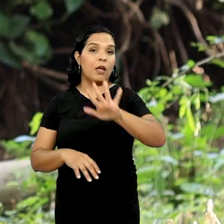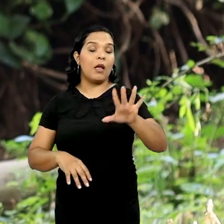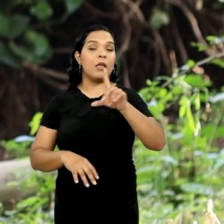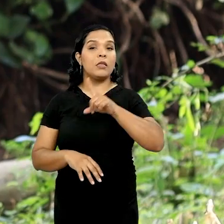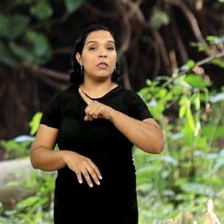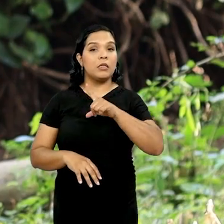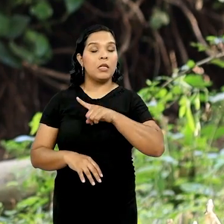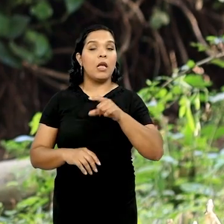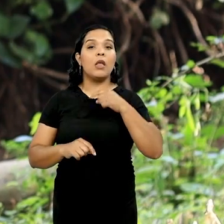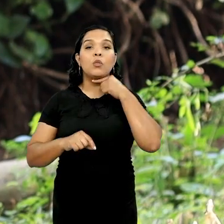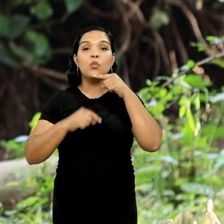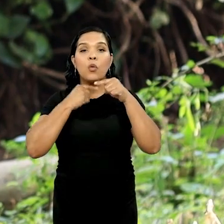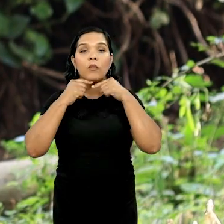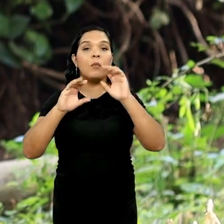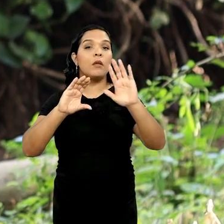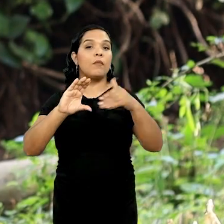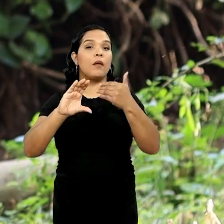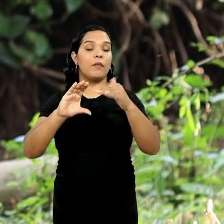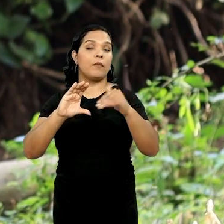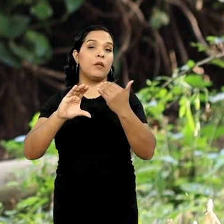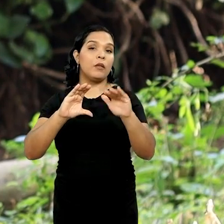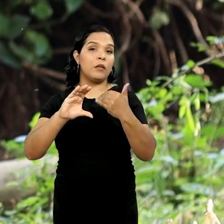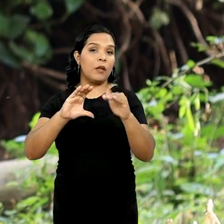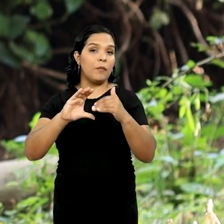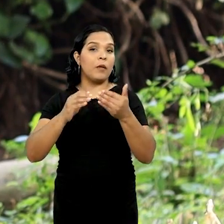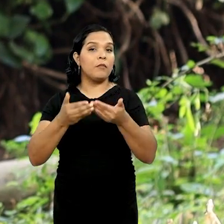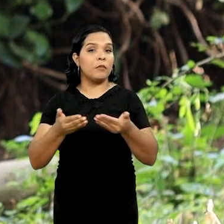alguma dúvida ou sugestão, envie um e-mail para